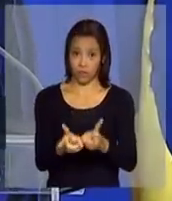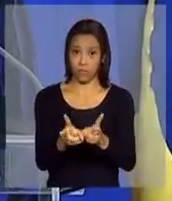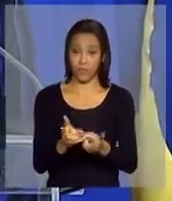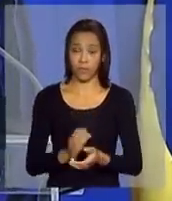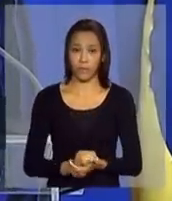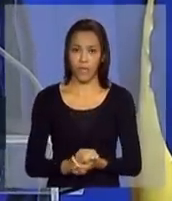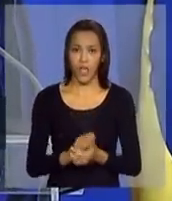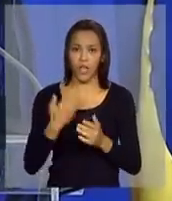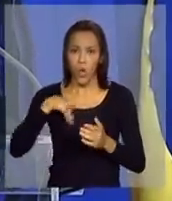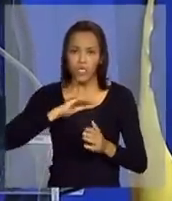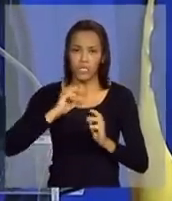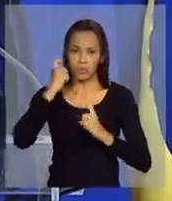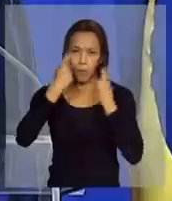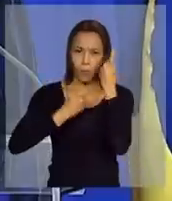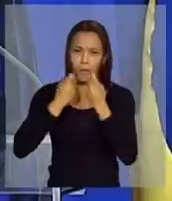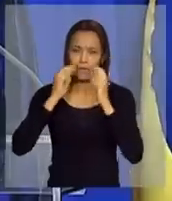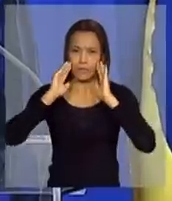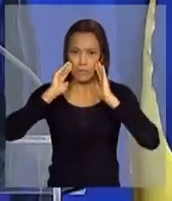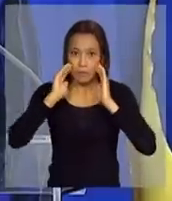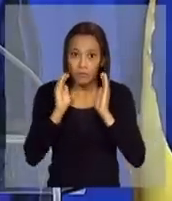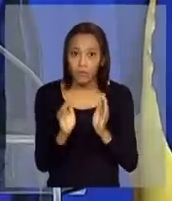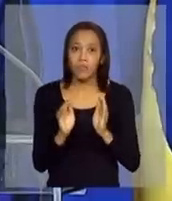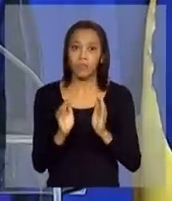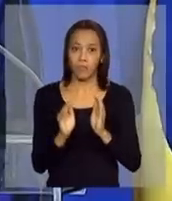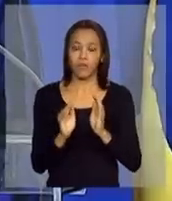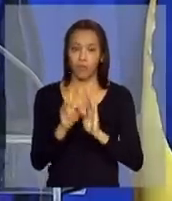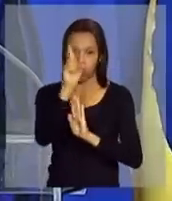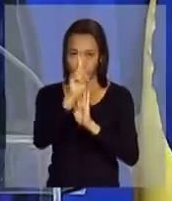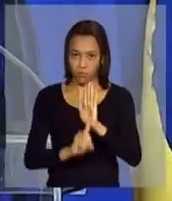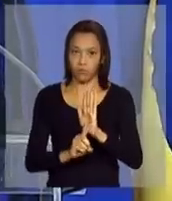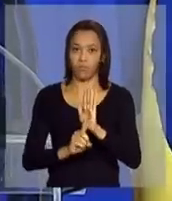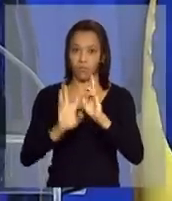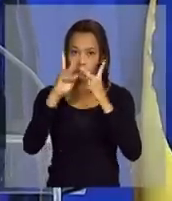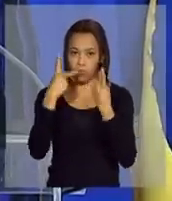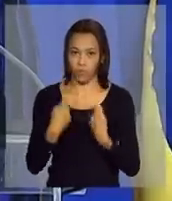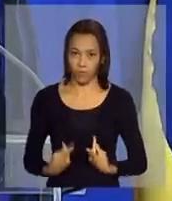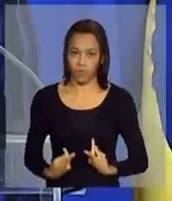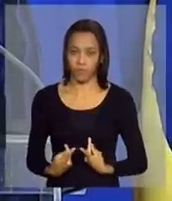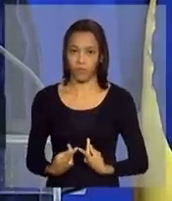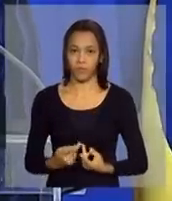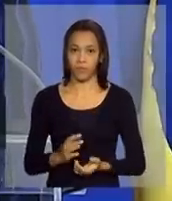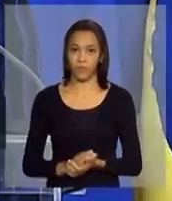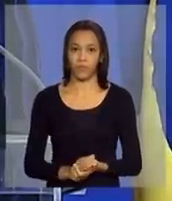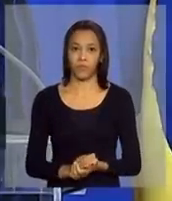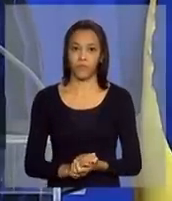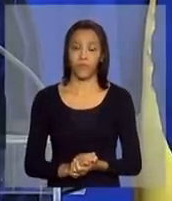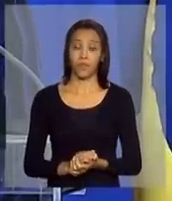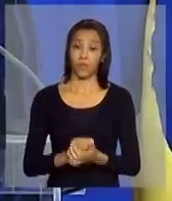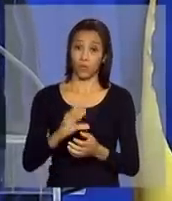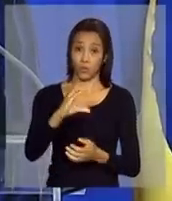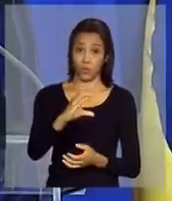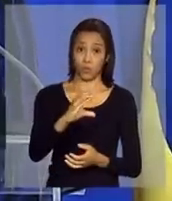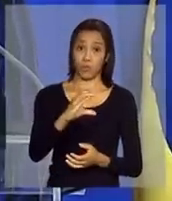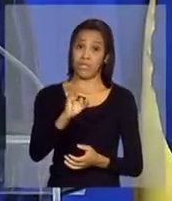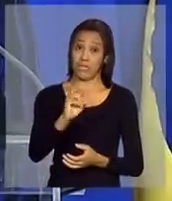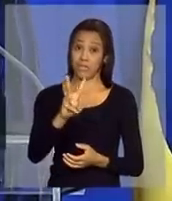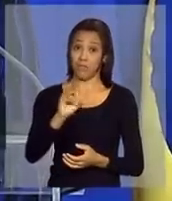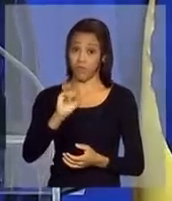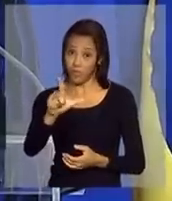mesmo tempo que damos importância e relevância a questão dos direitos civis, dos